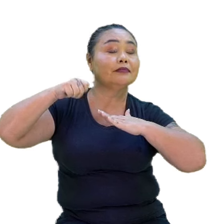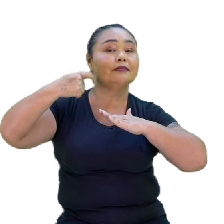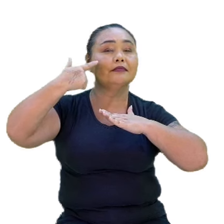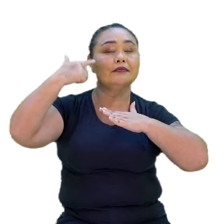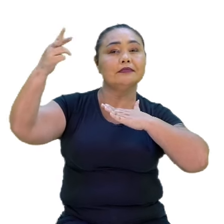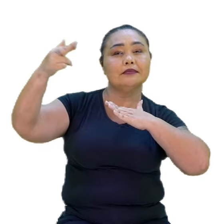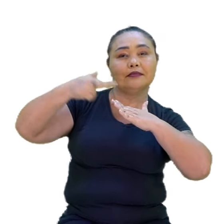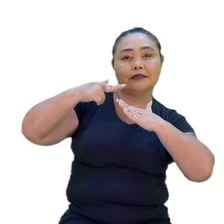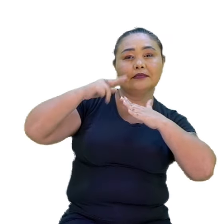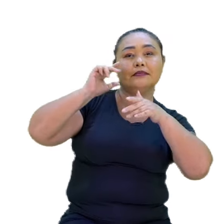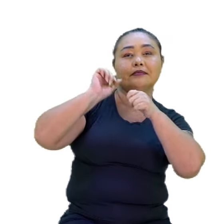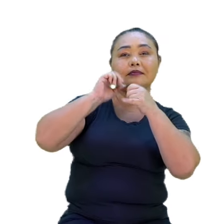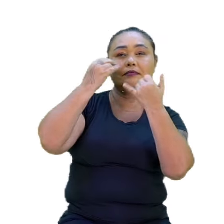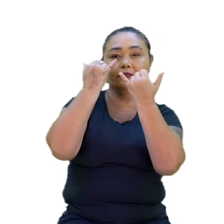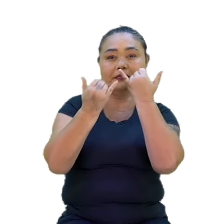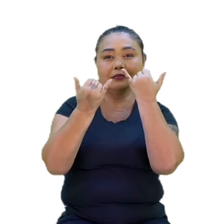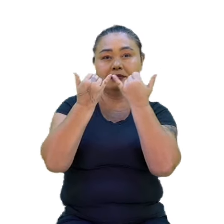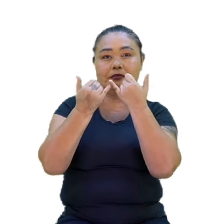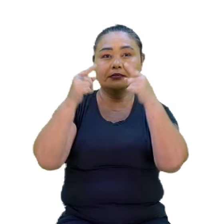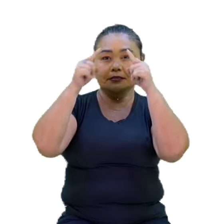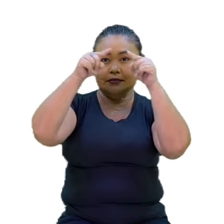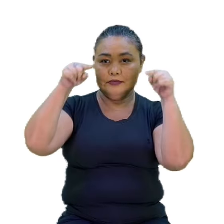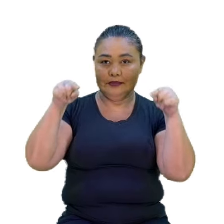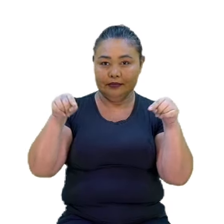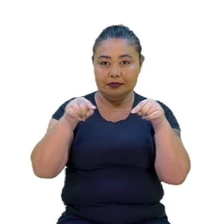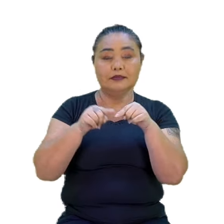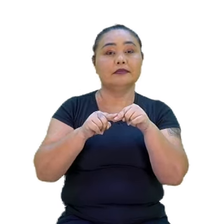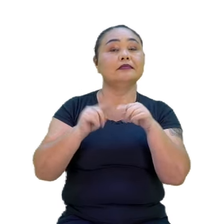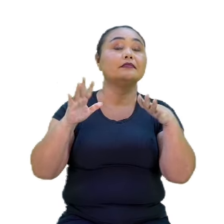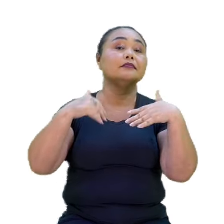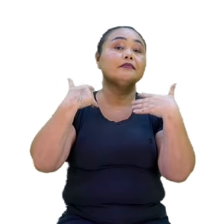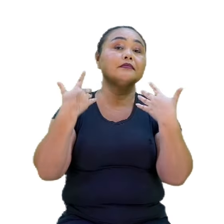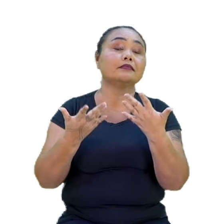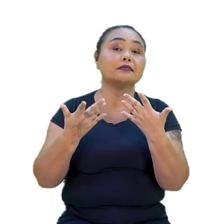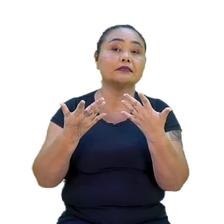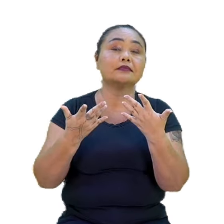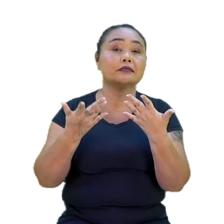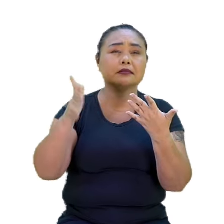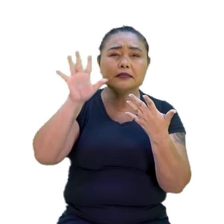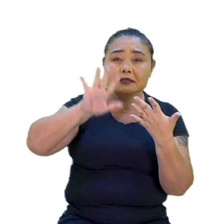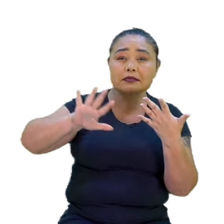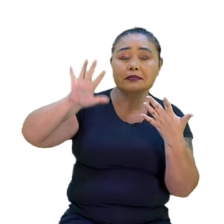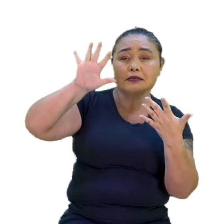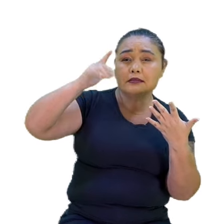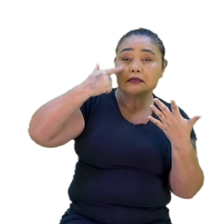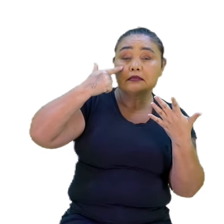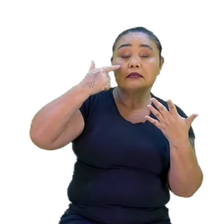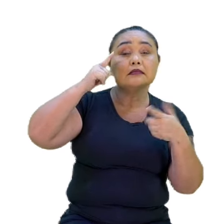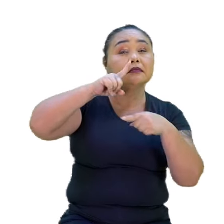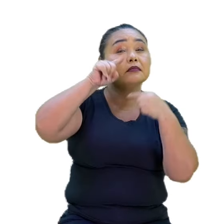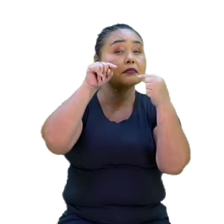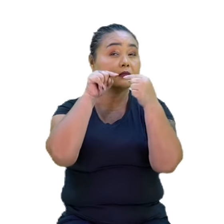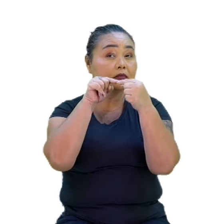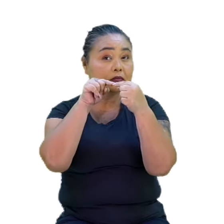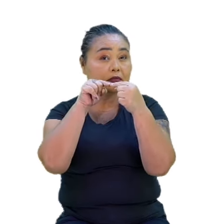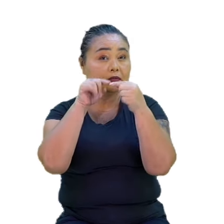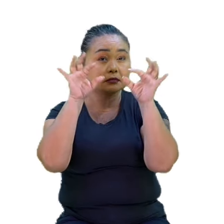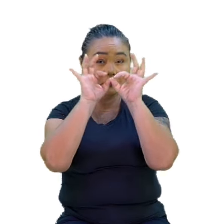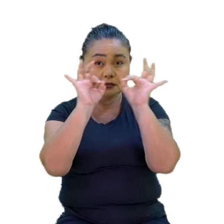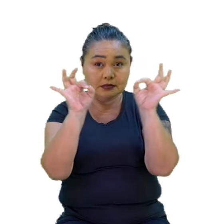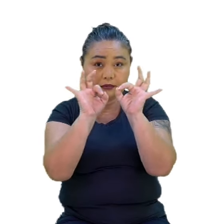entre semelhança de triângulos é uma das noss essa imagem ficou um pouco turva assim né mas o objetivo é a gente seguir a linha